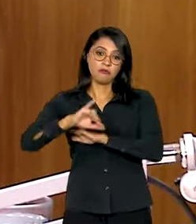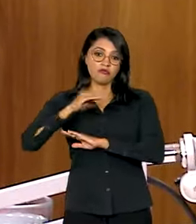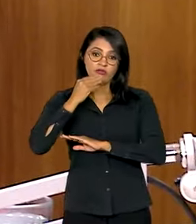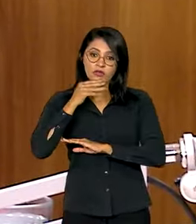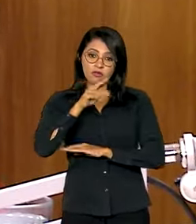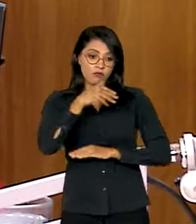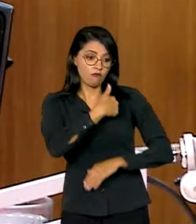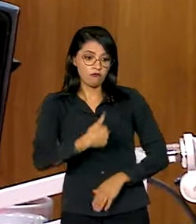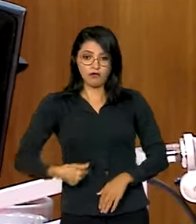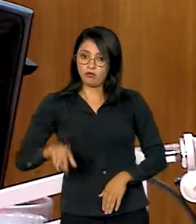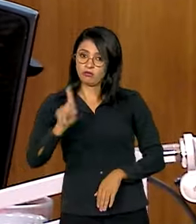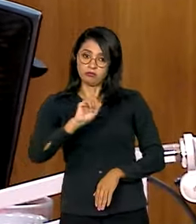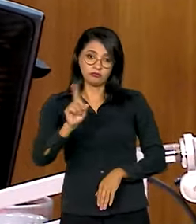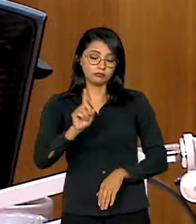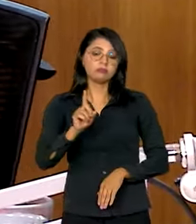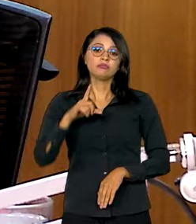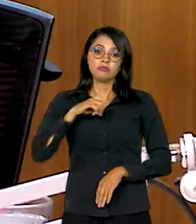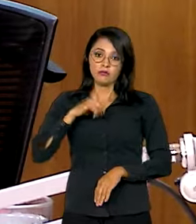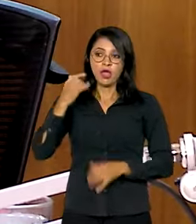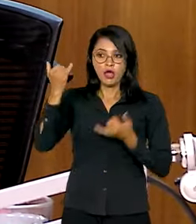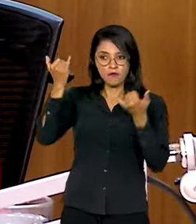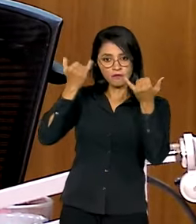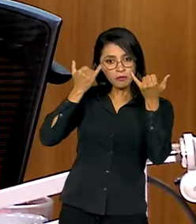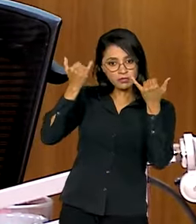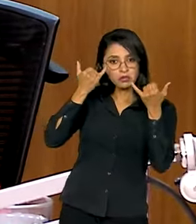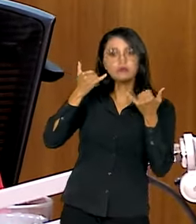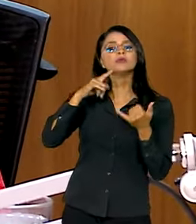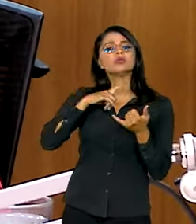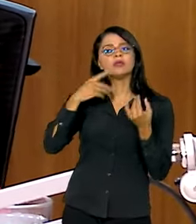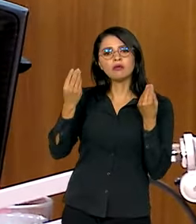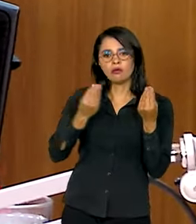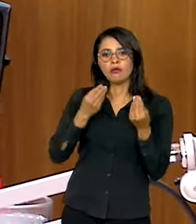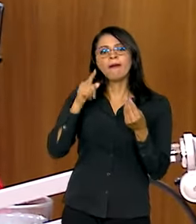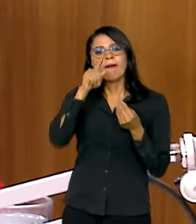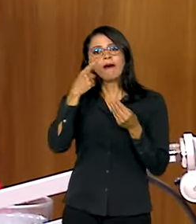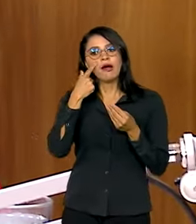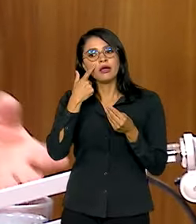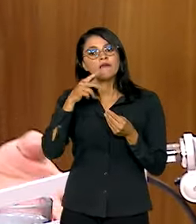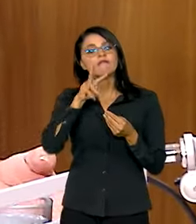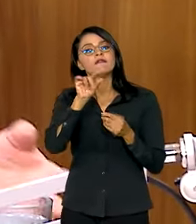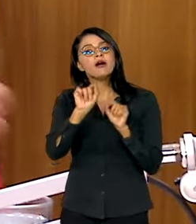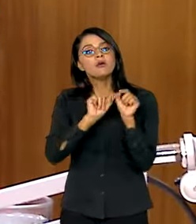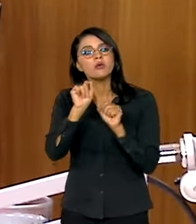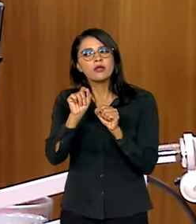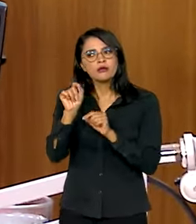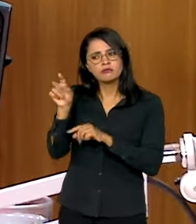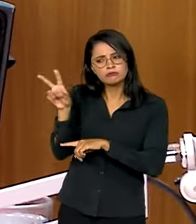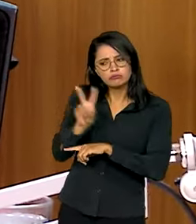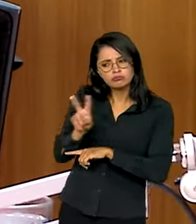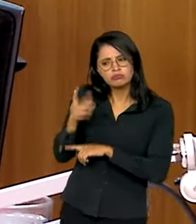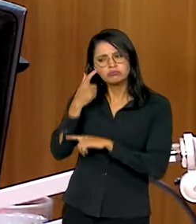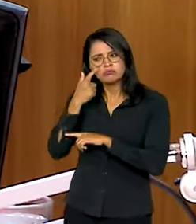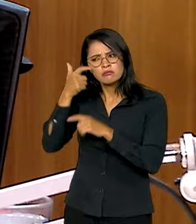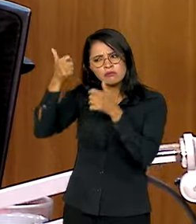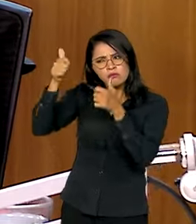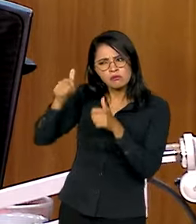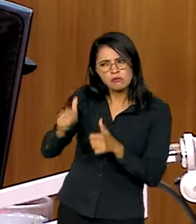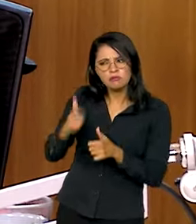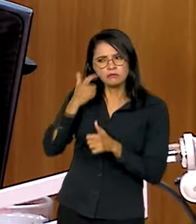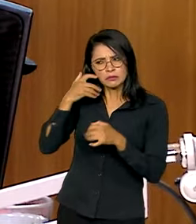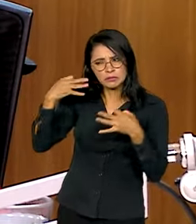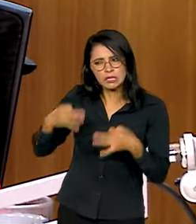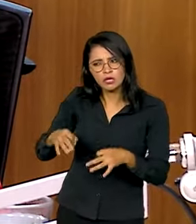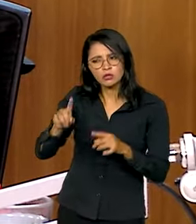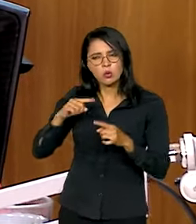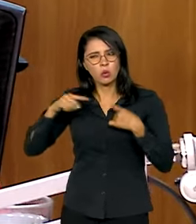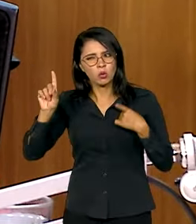governo, né? Nós teremos os dados, as informações, a partir daí nós vamos fazer a fiscalização. Agora,